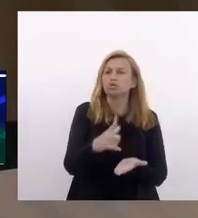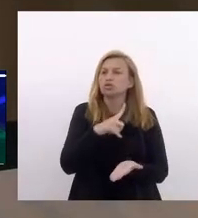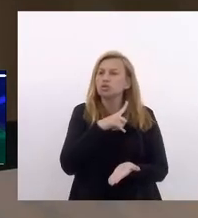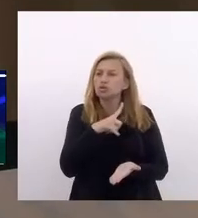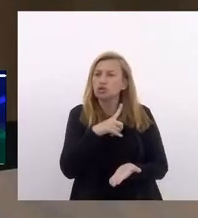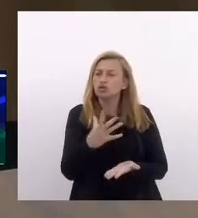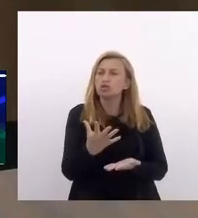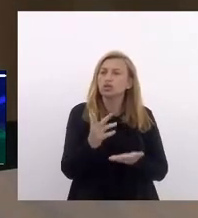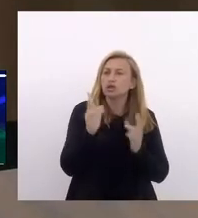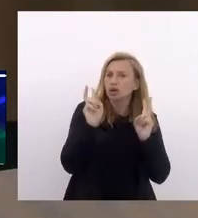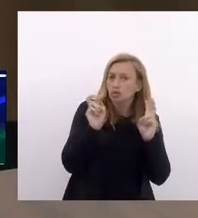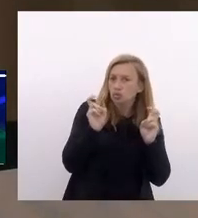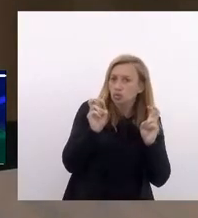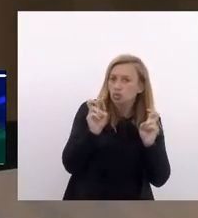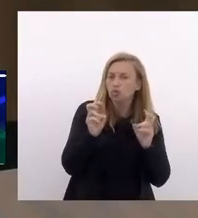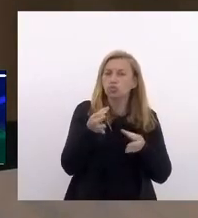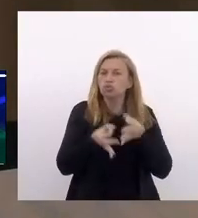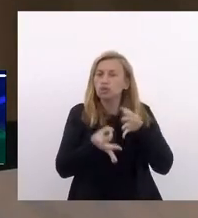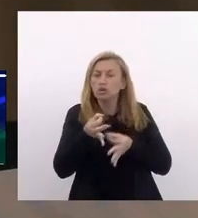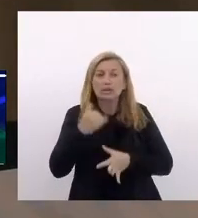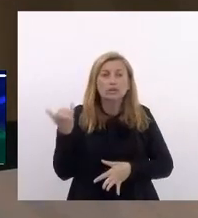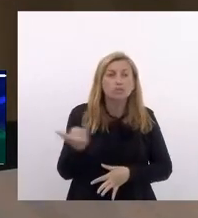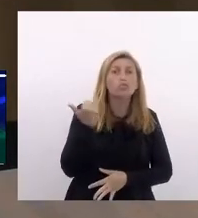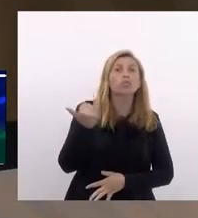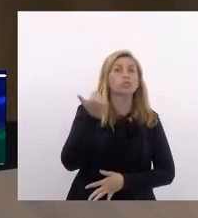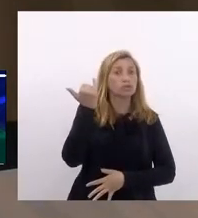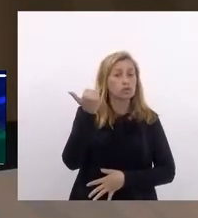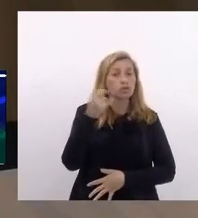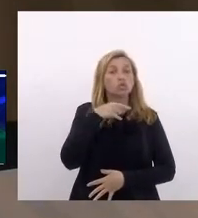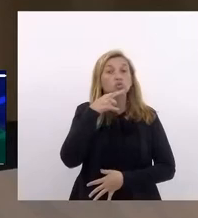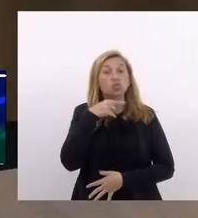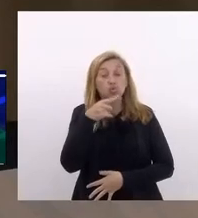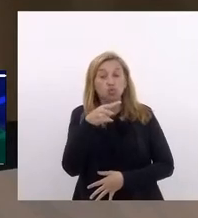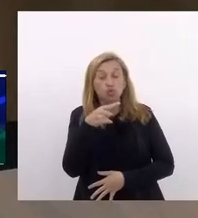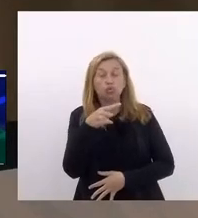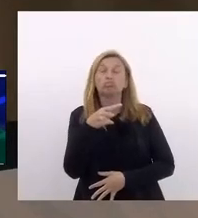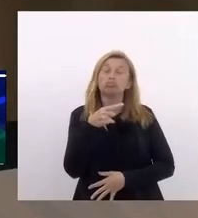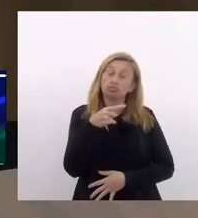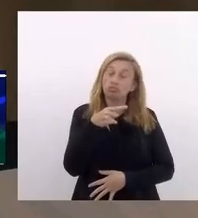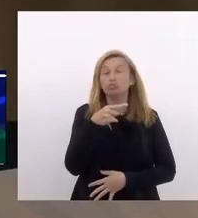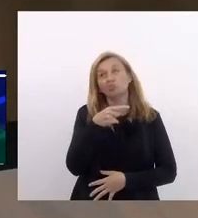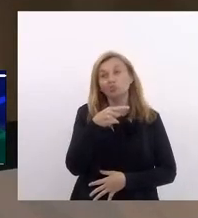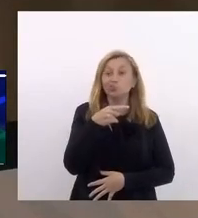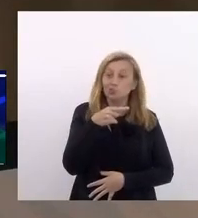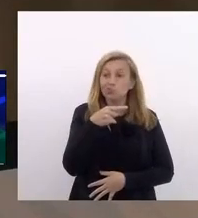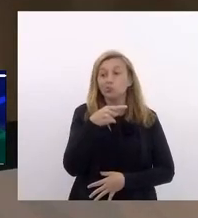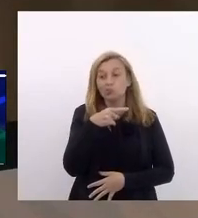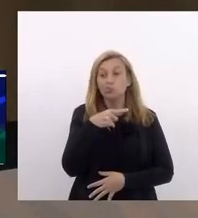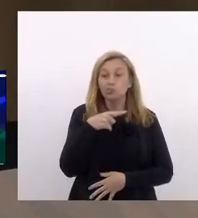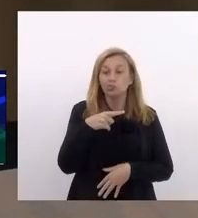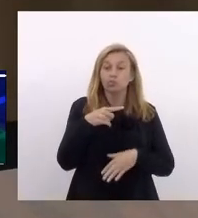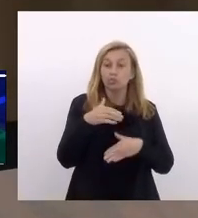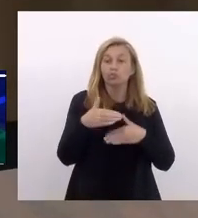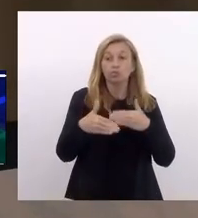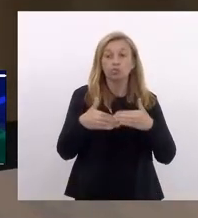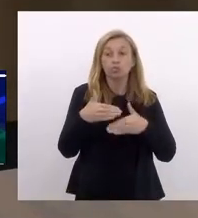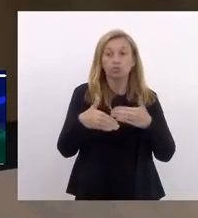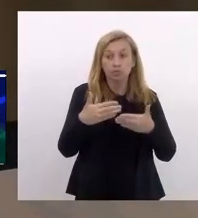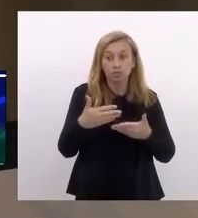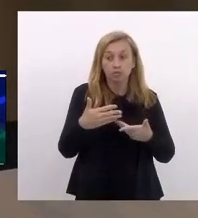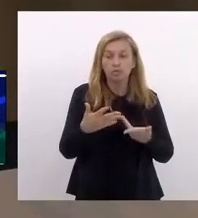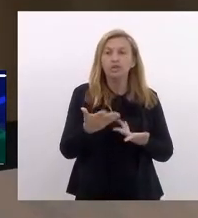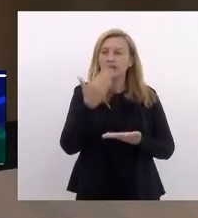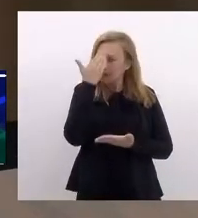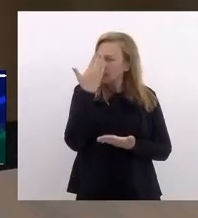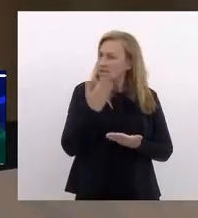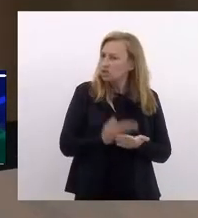umas questões jurídicas importantes e dúvidas que foram levantadas num longo percurso. E creio